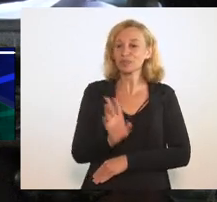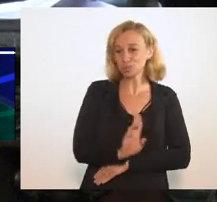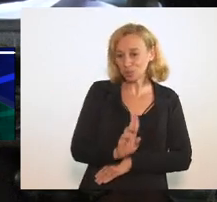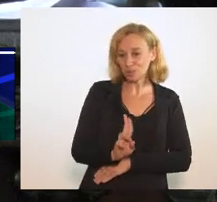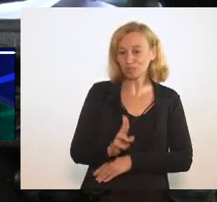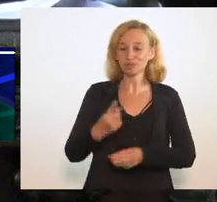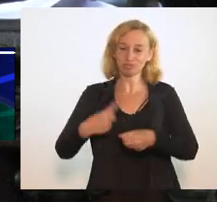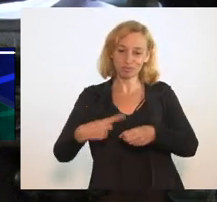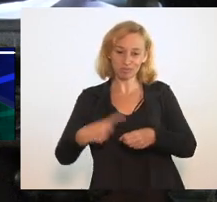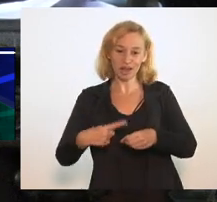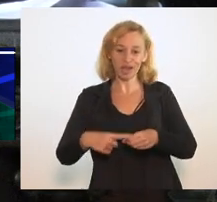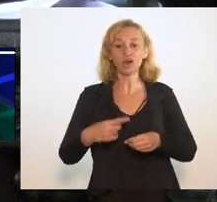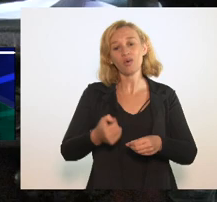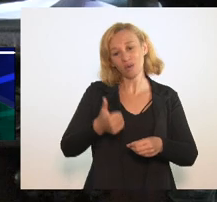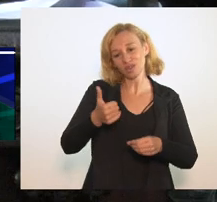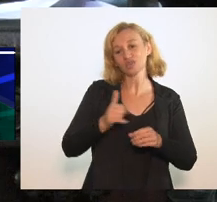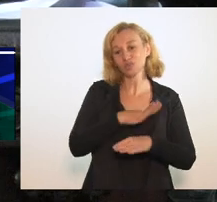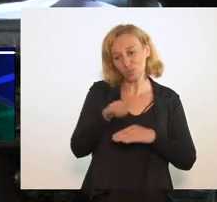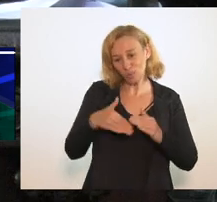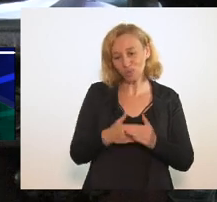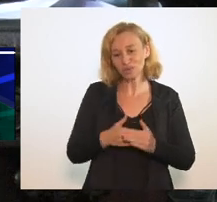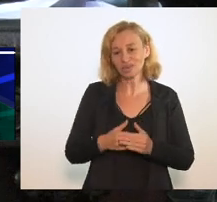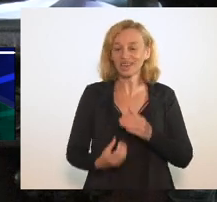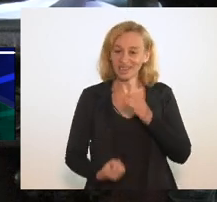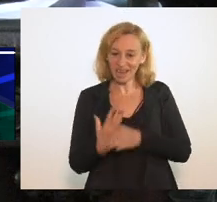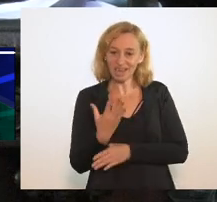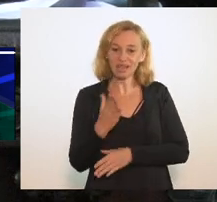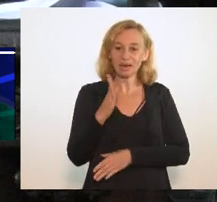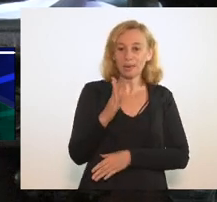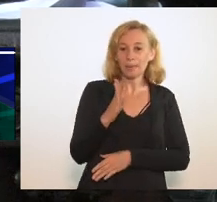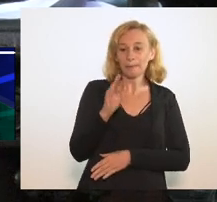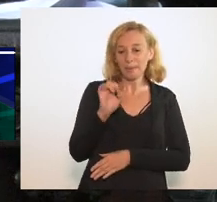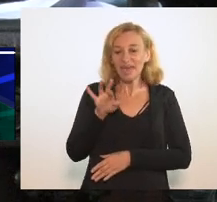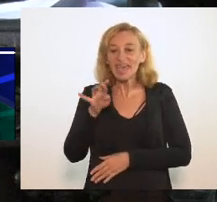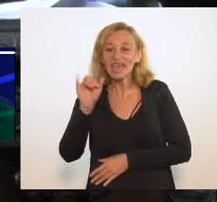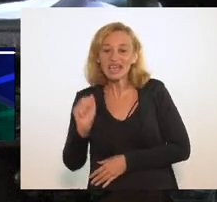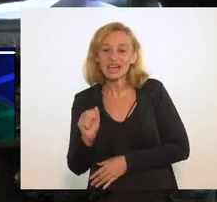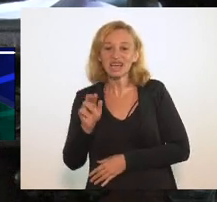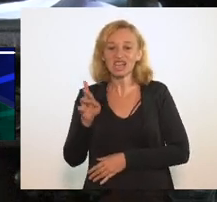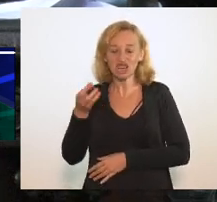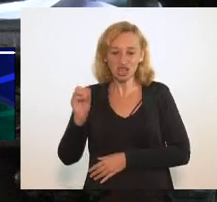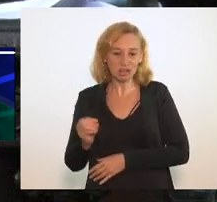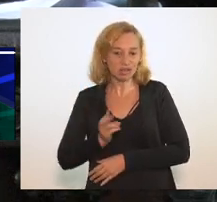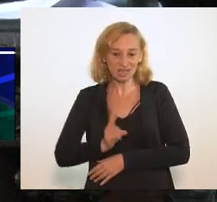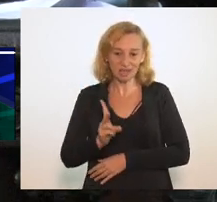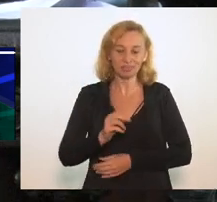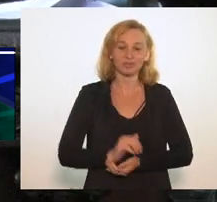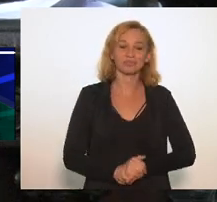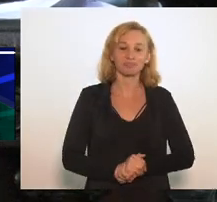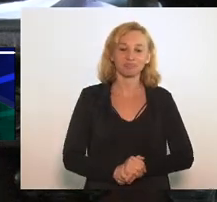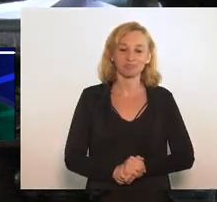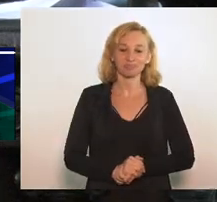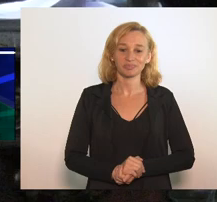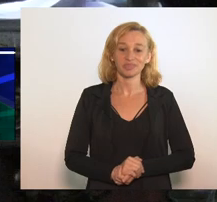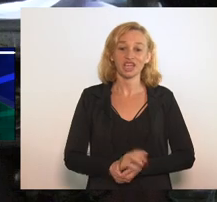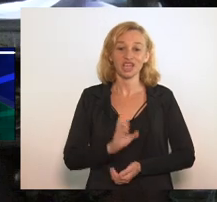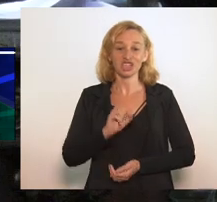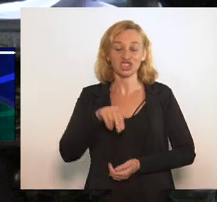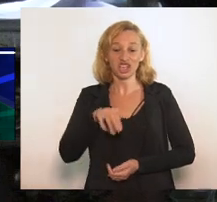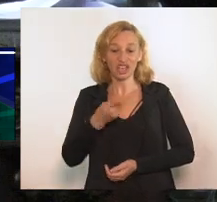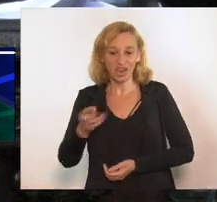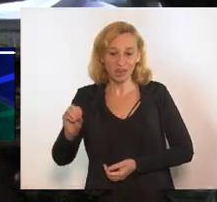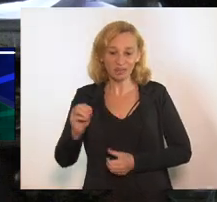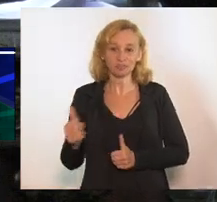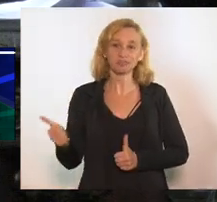que todos, do bairro onde está instalado, Beira-Rio, Morumbi, sempre assim. O Engenhão. Engenhão.